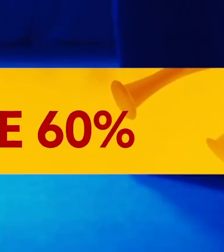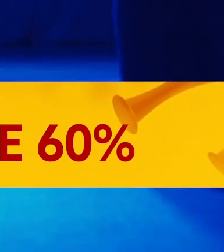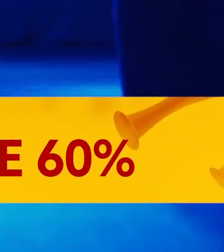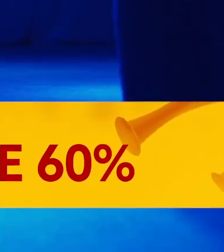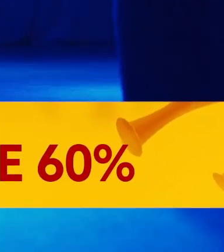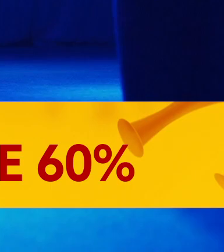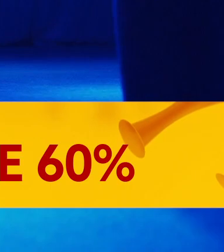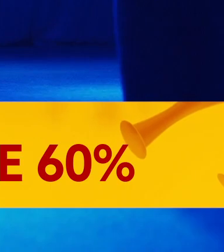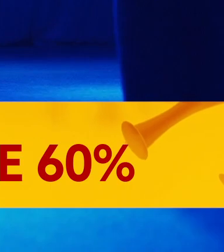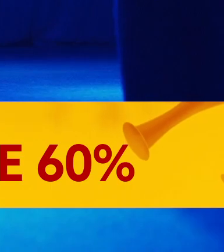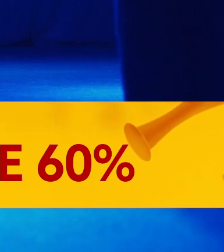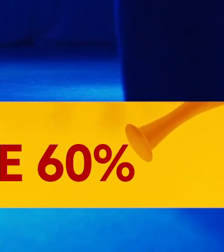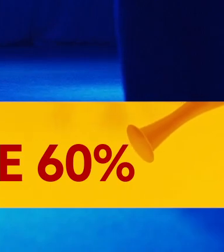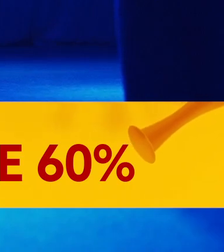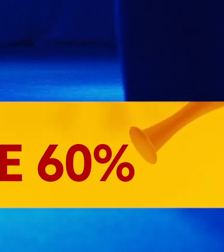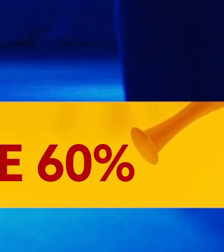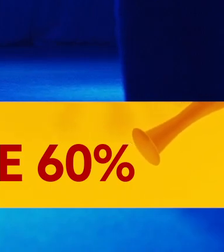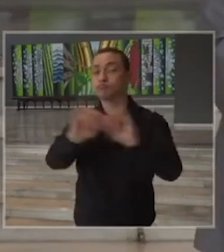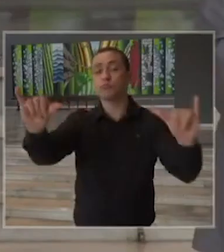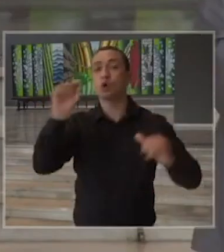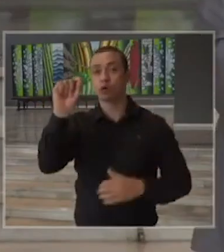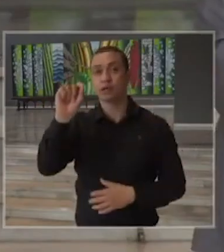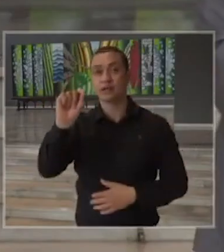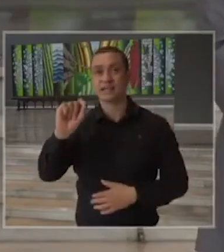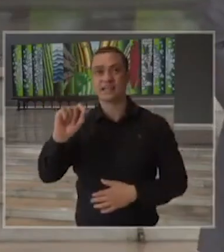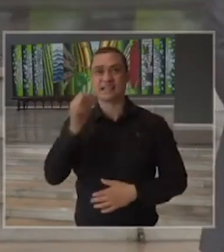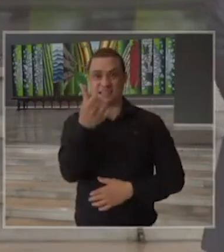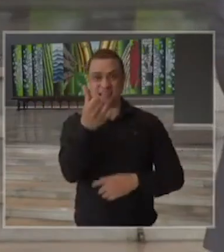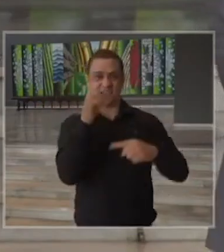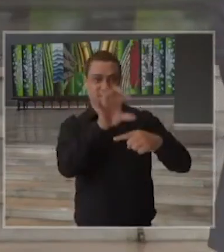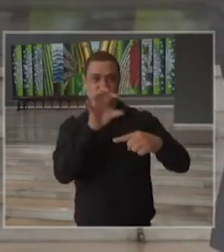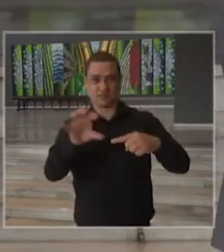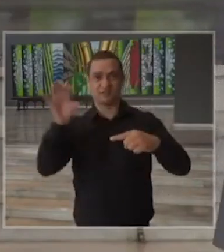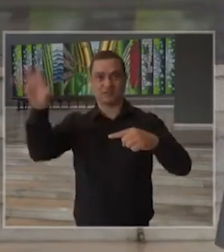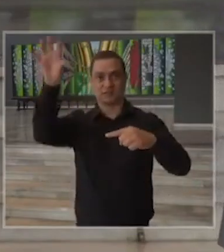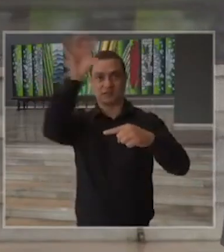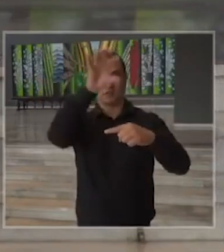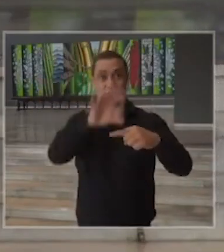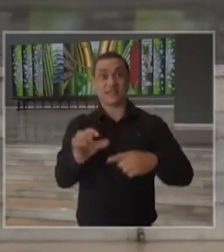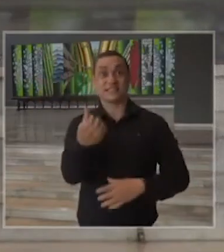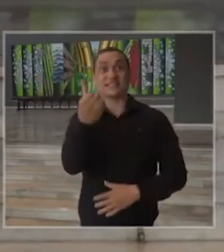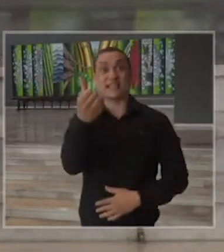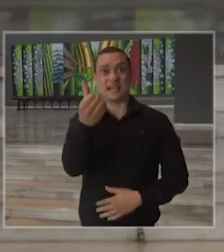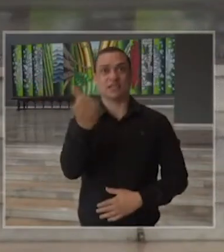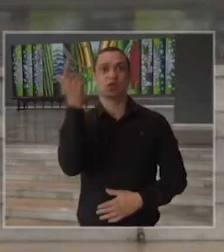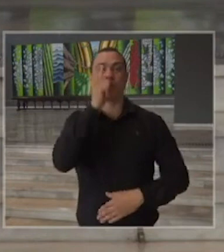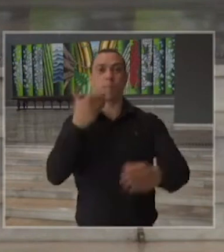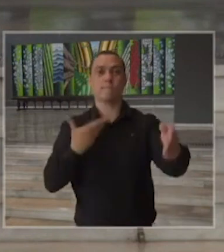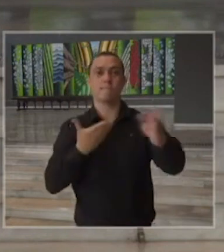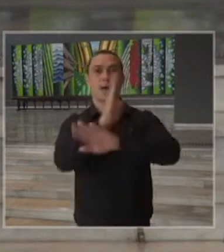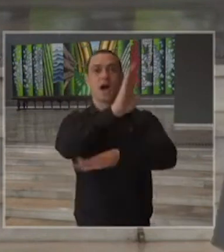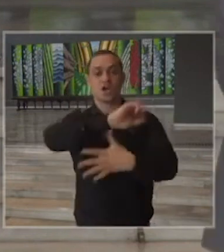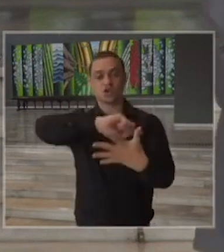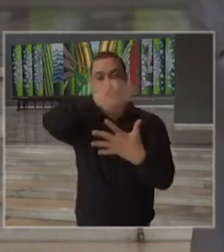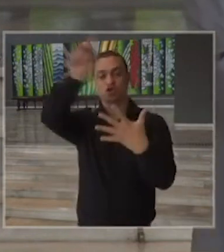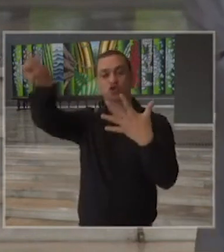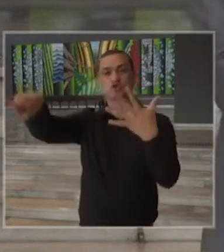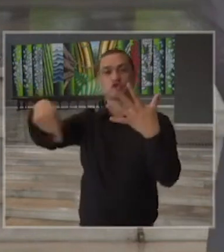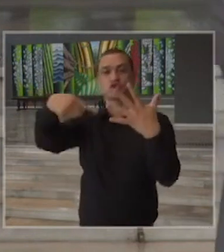ocupação máxima de 60%. 6 regiões do estado de São Paulo progridem e agora